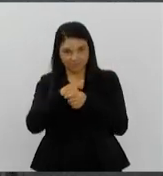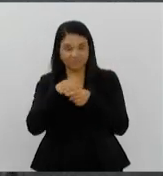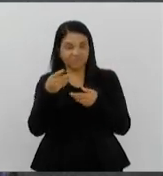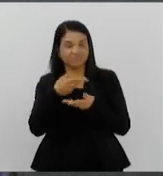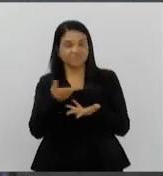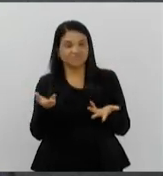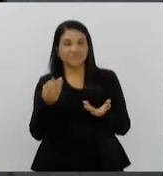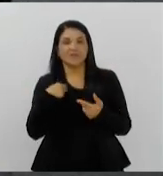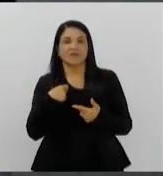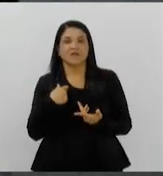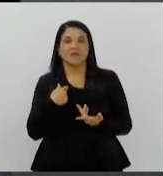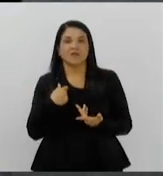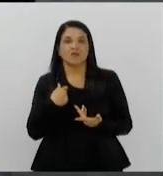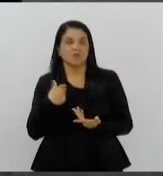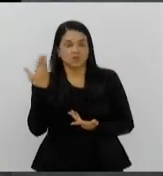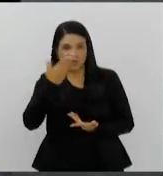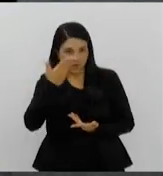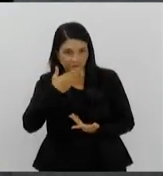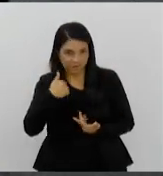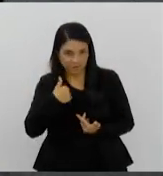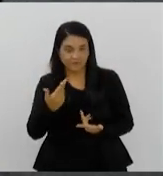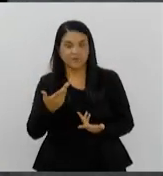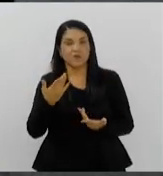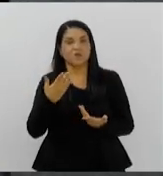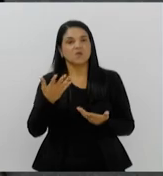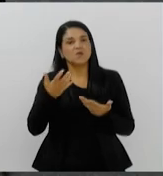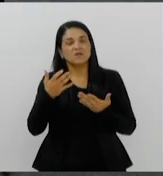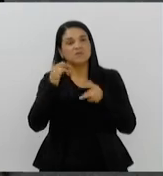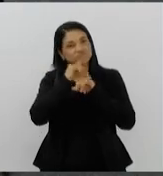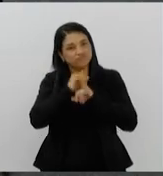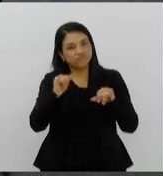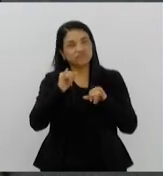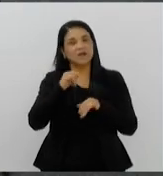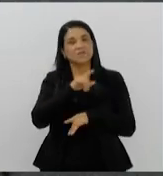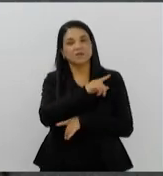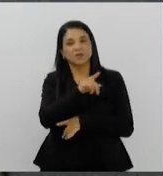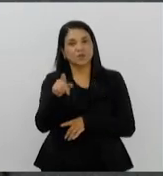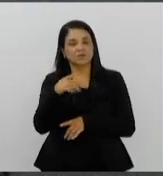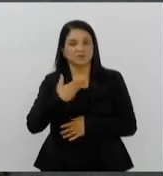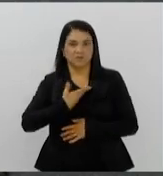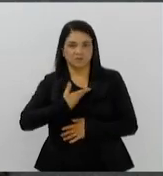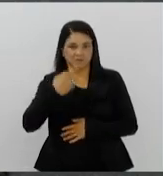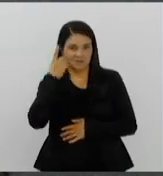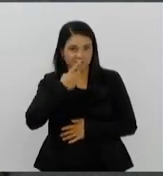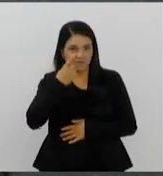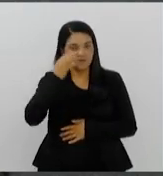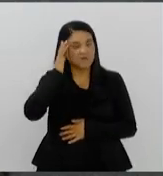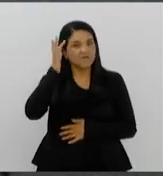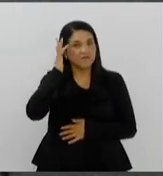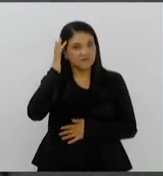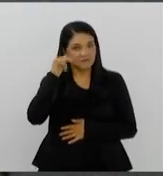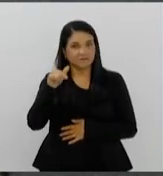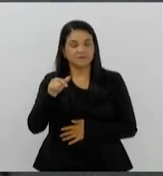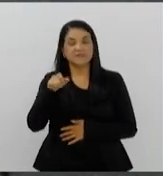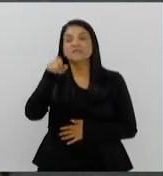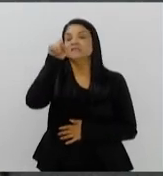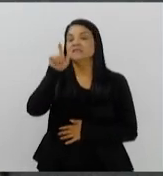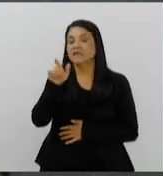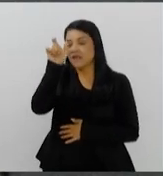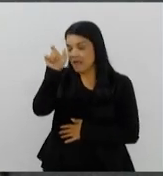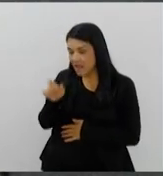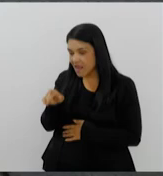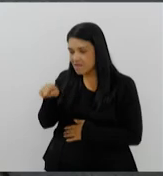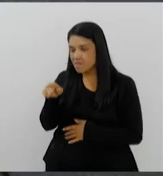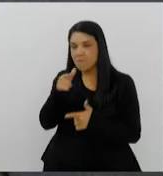pouco. Mas eu queria deixar aqui uma reflexão para os colegas, e principalmente para a Vossa Excelência. Se teve alguém aqui que arrumou